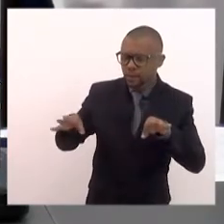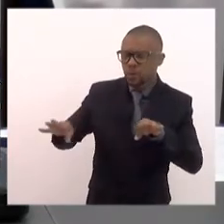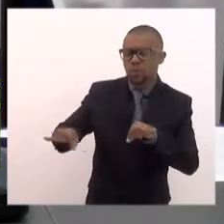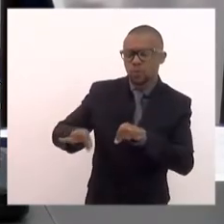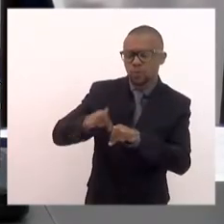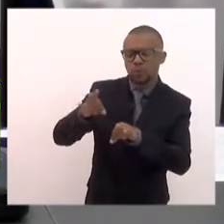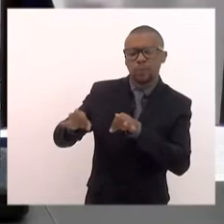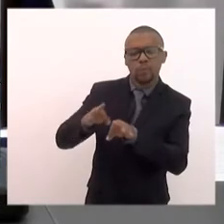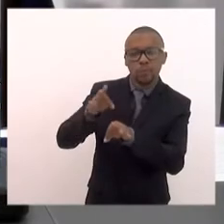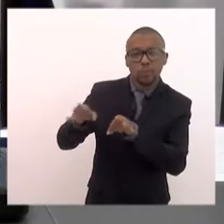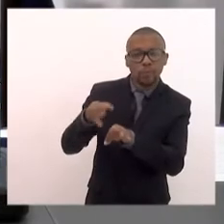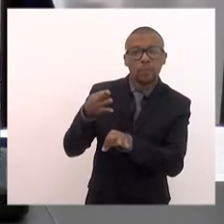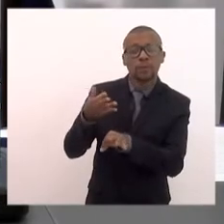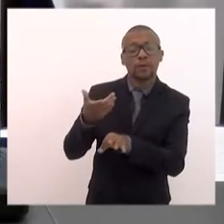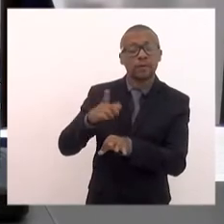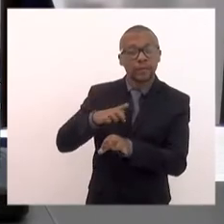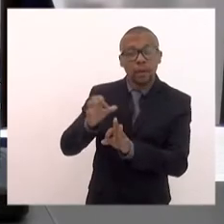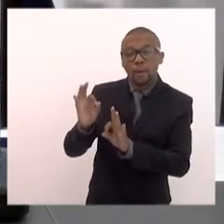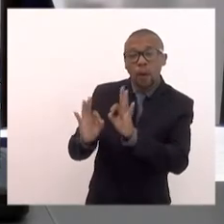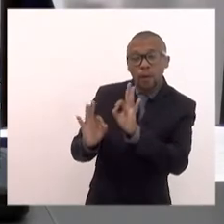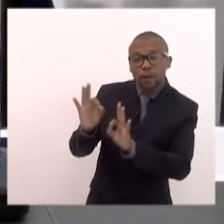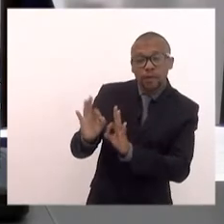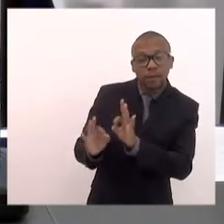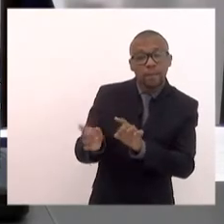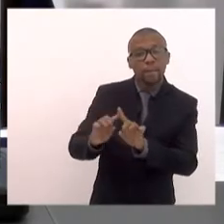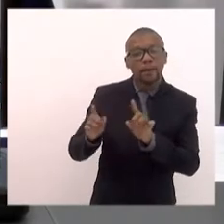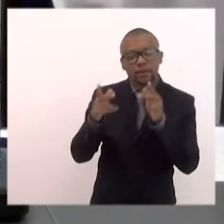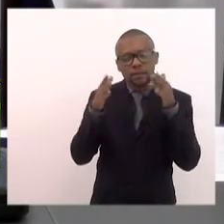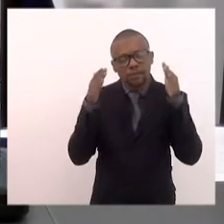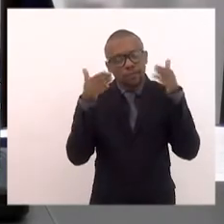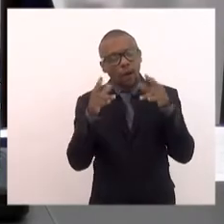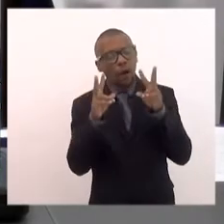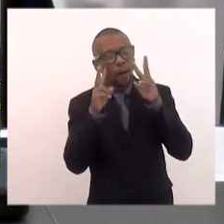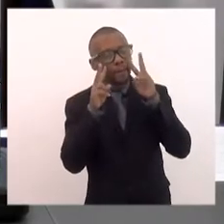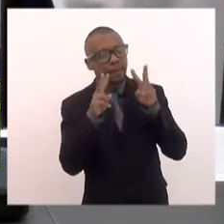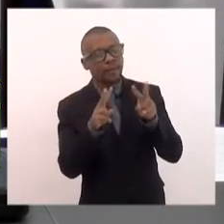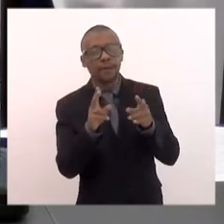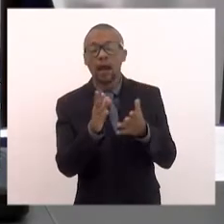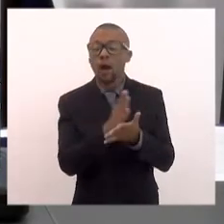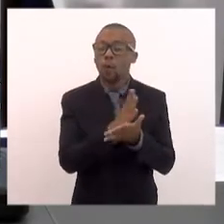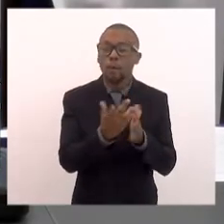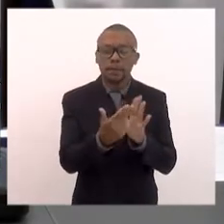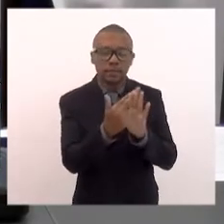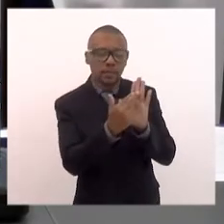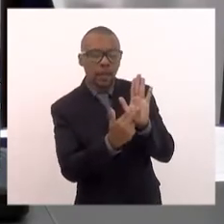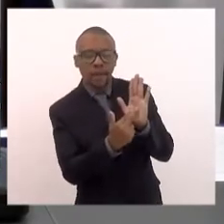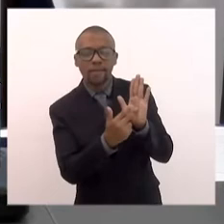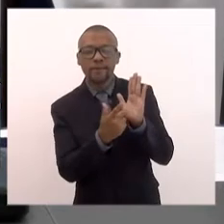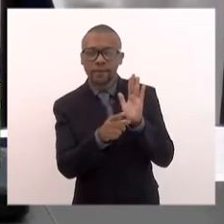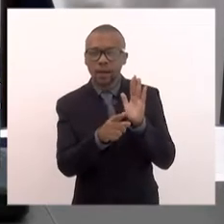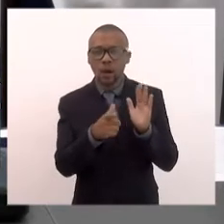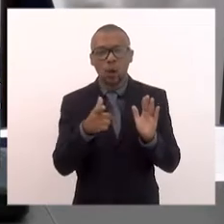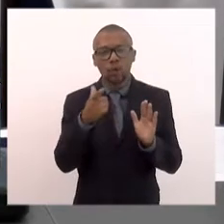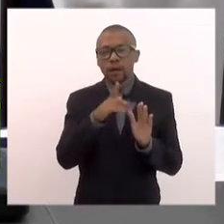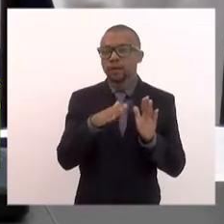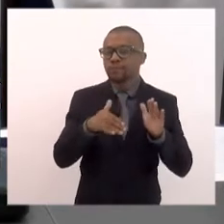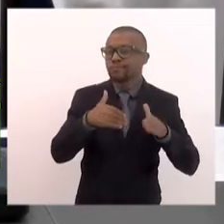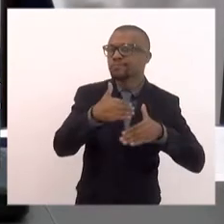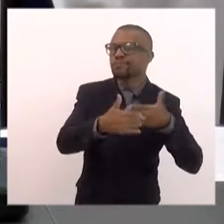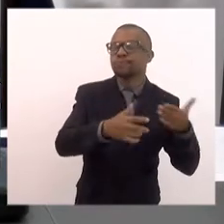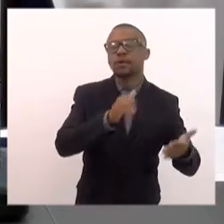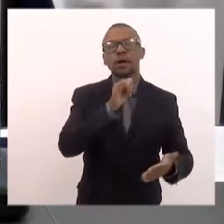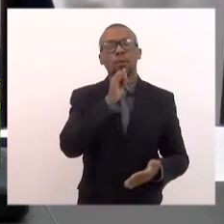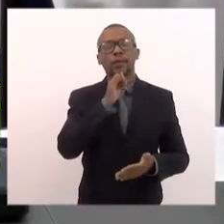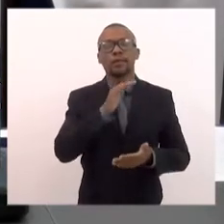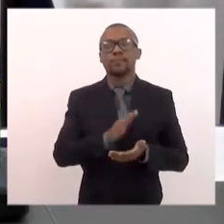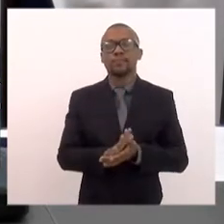menos organizadas, mas que observam alguns princípios que as fazem confluir. Por exemplo, são